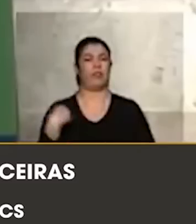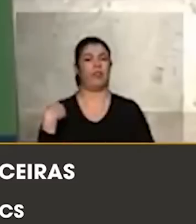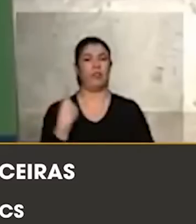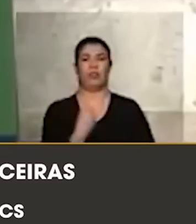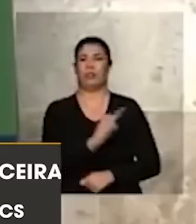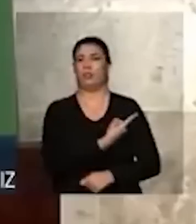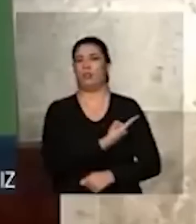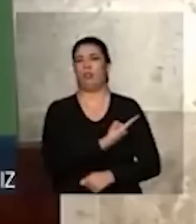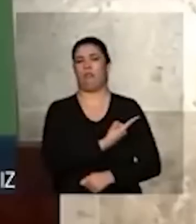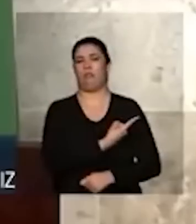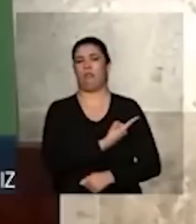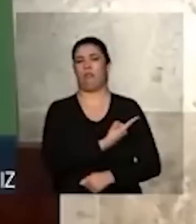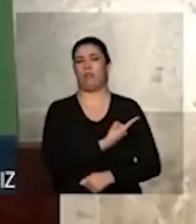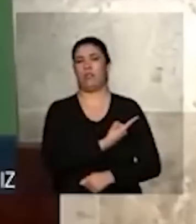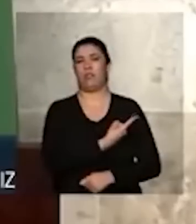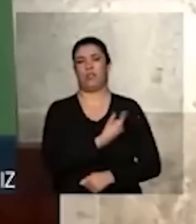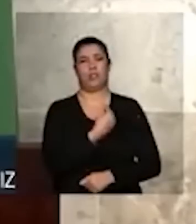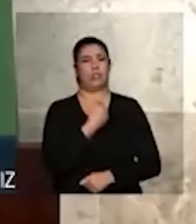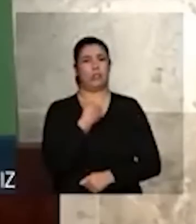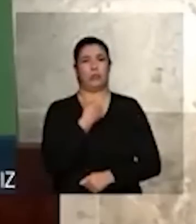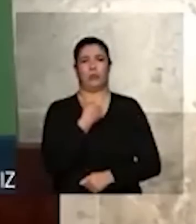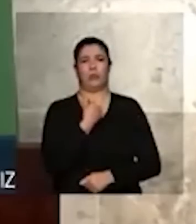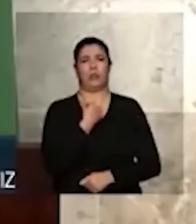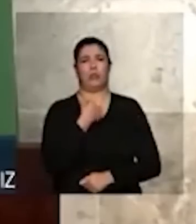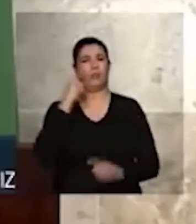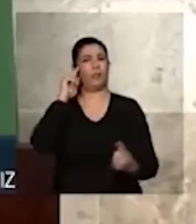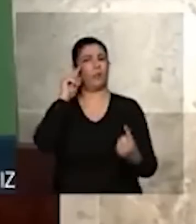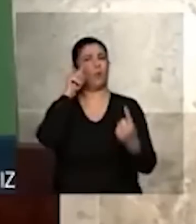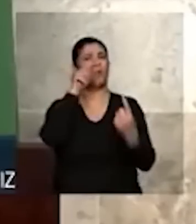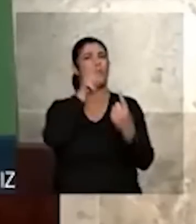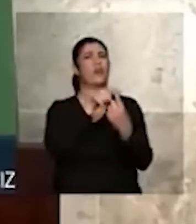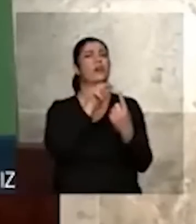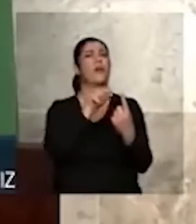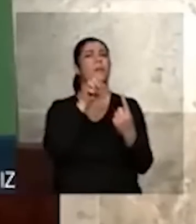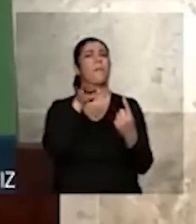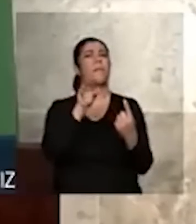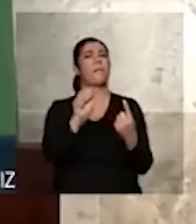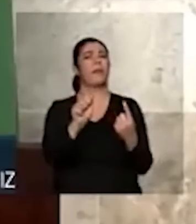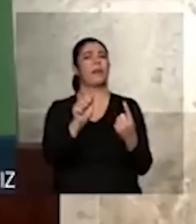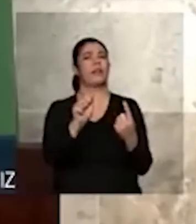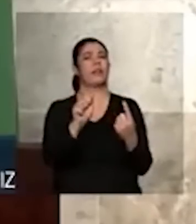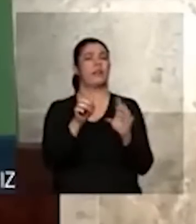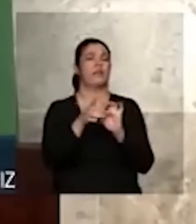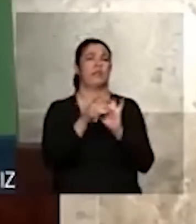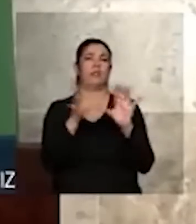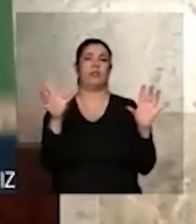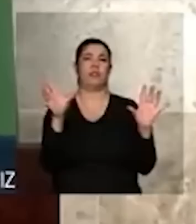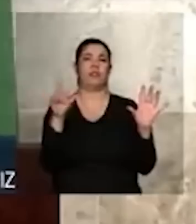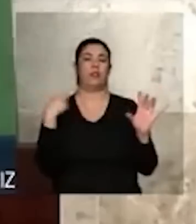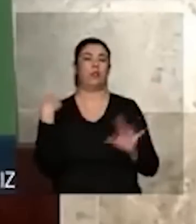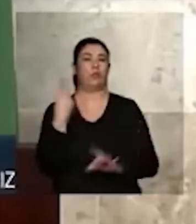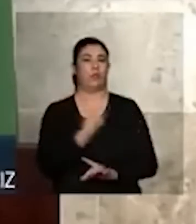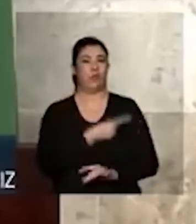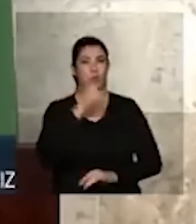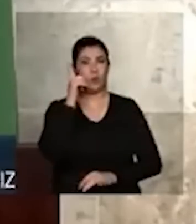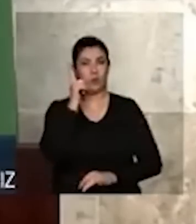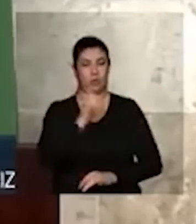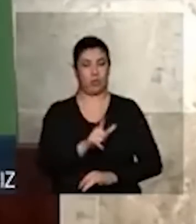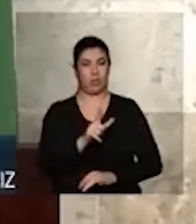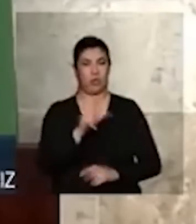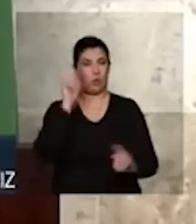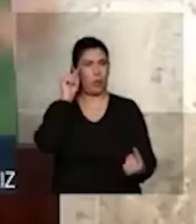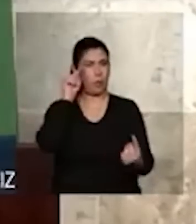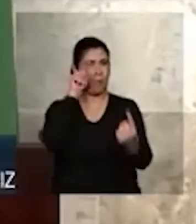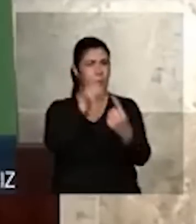e nós não vamos colocar uma meta nós vamos deixar uma meta aberta quando a gente atingir a meta